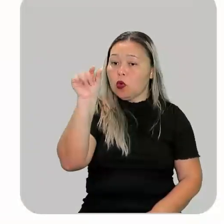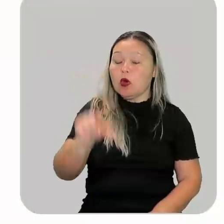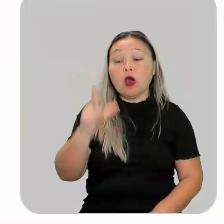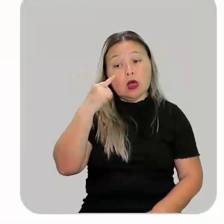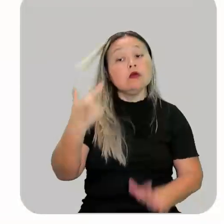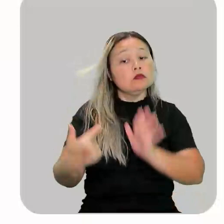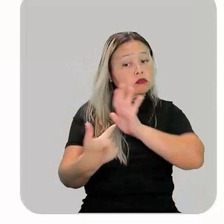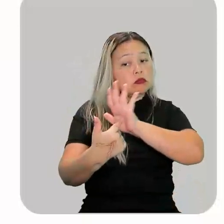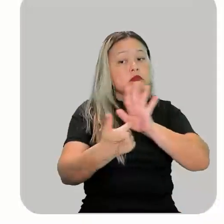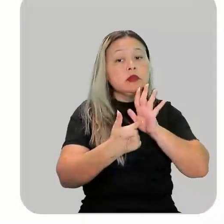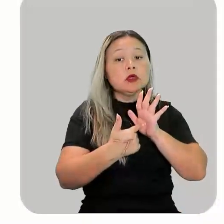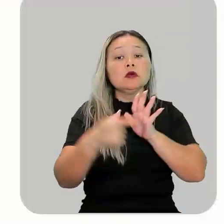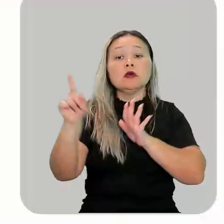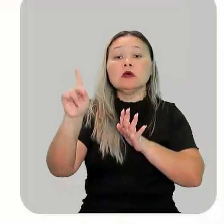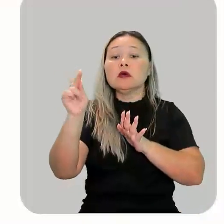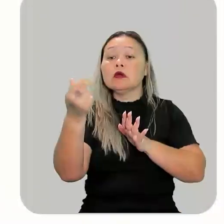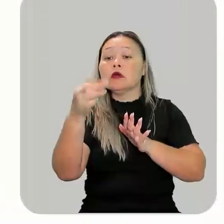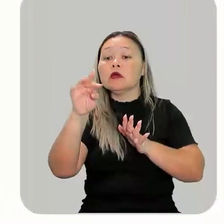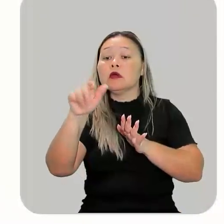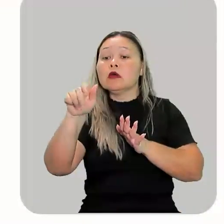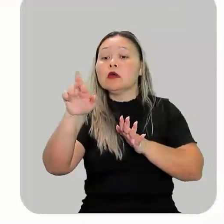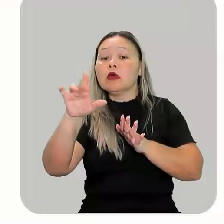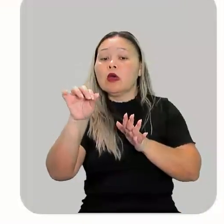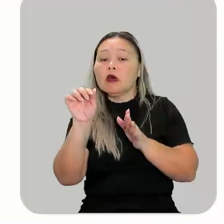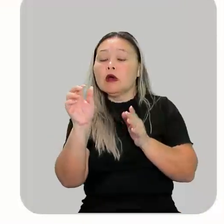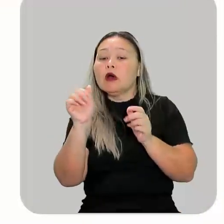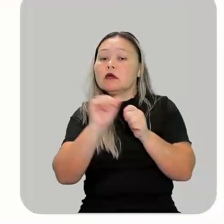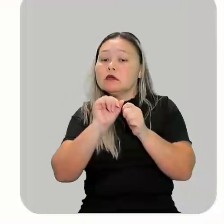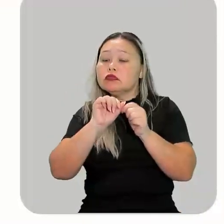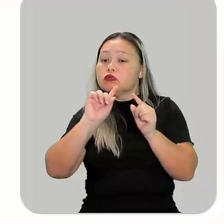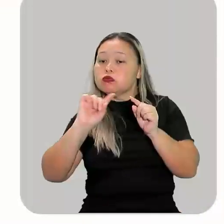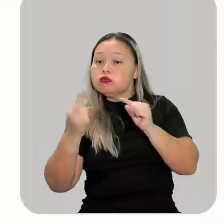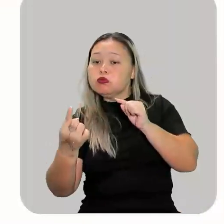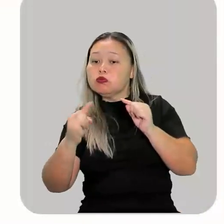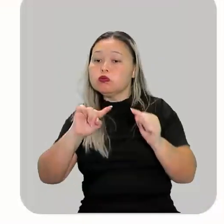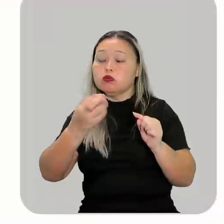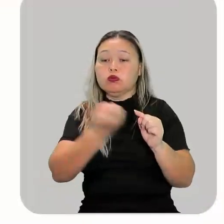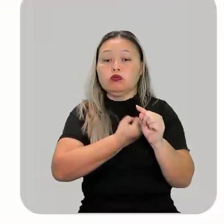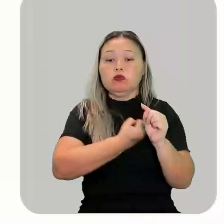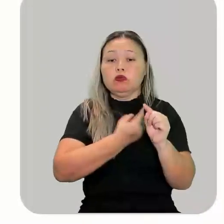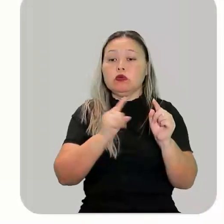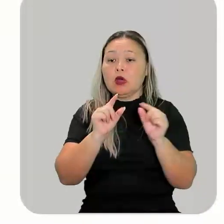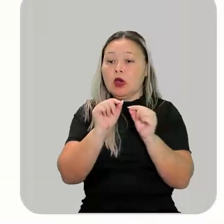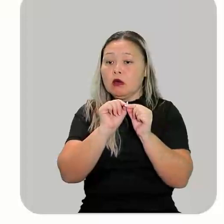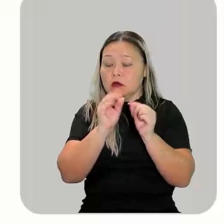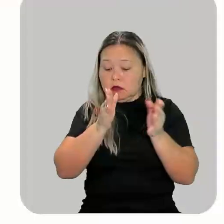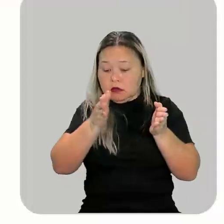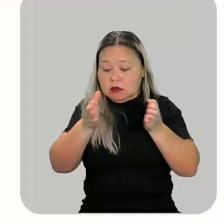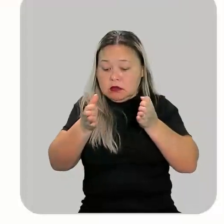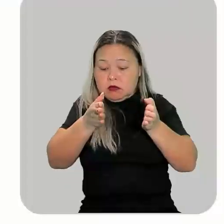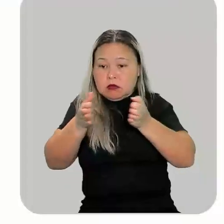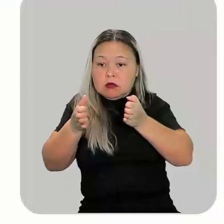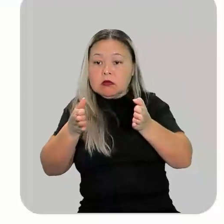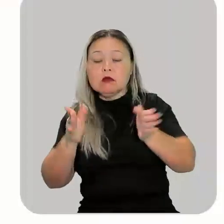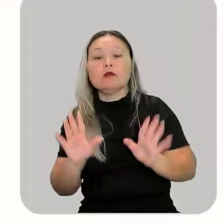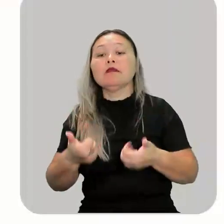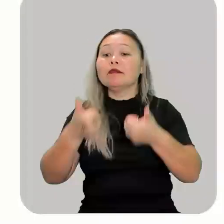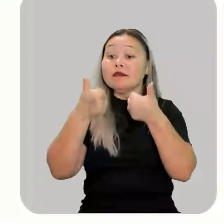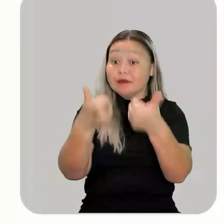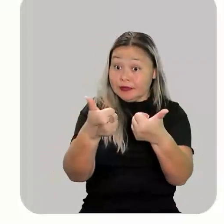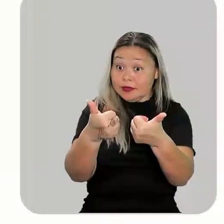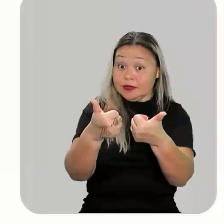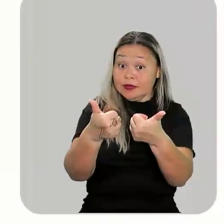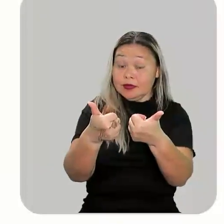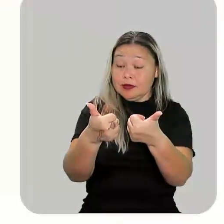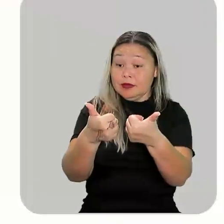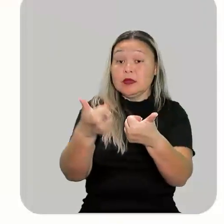aí na questão envolvido. E o histograma, né? Que é quando uma variável tem seus valores indicados por intervalos. Tá bom?